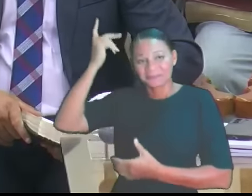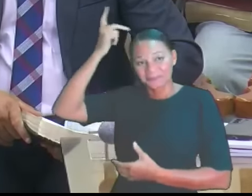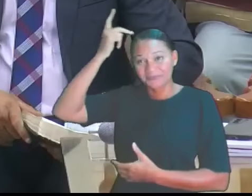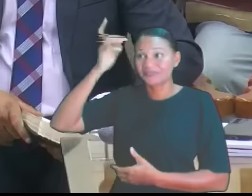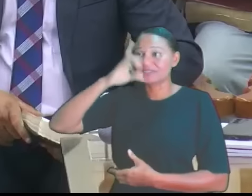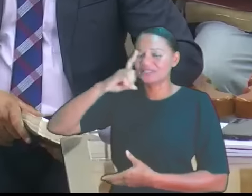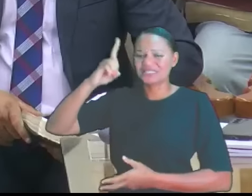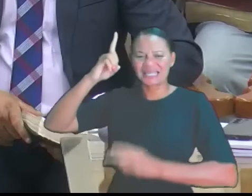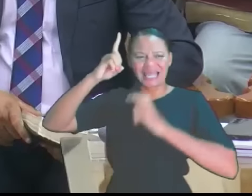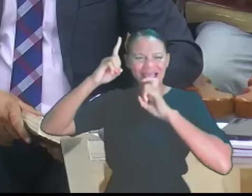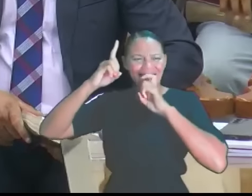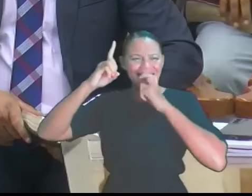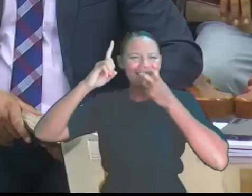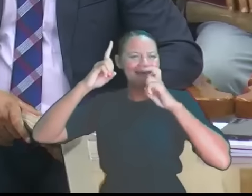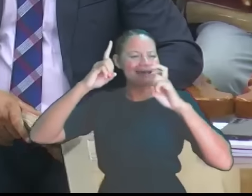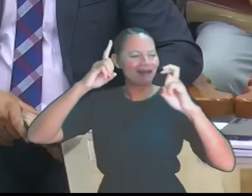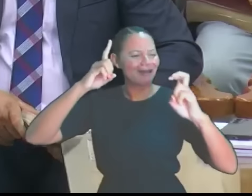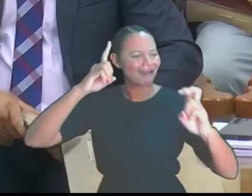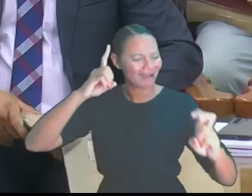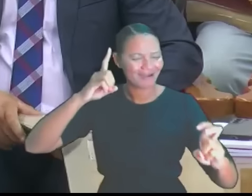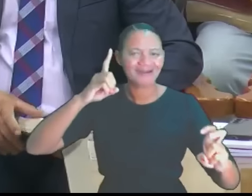bradou.